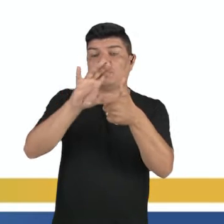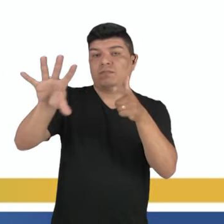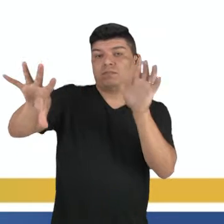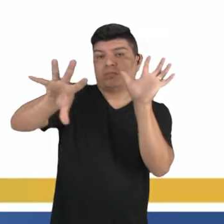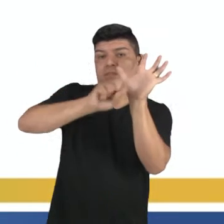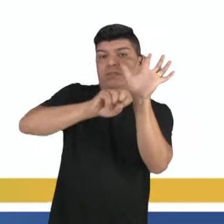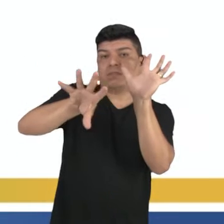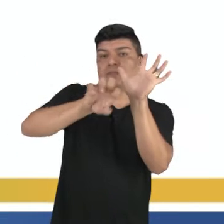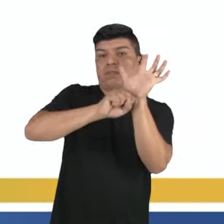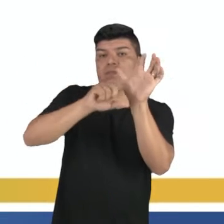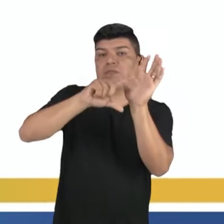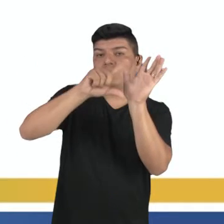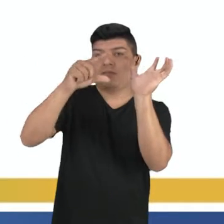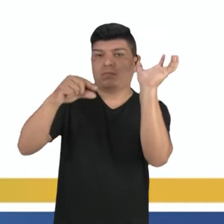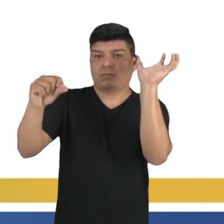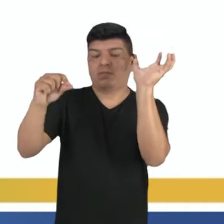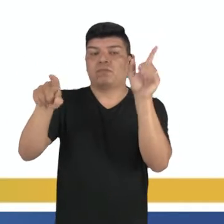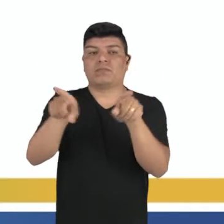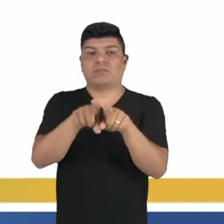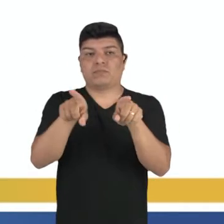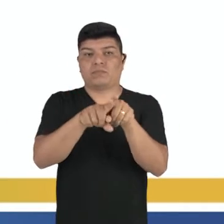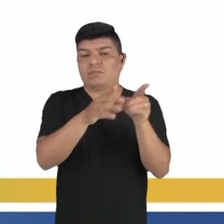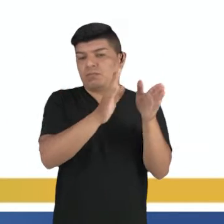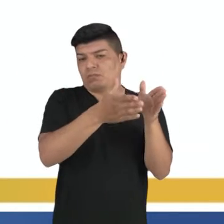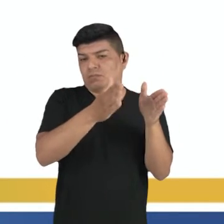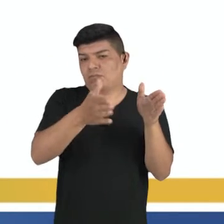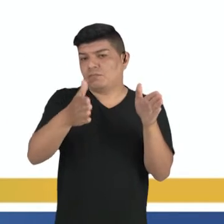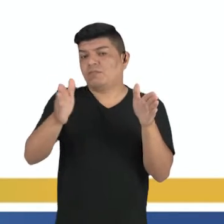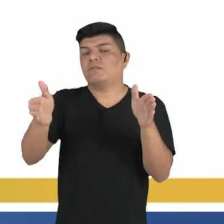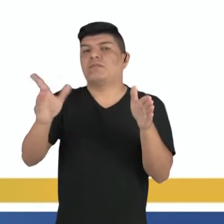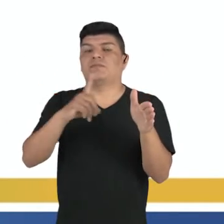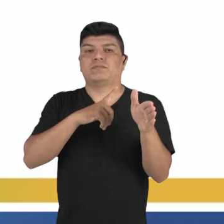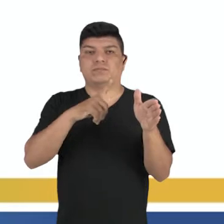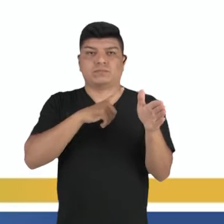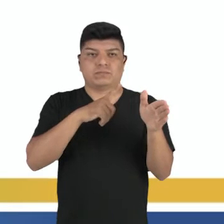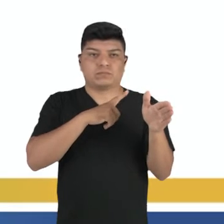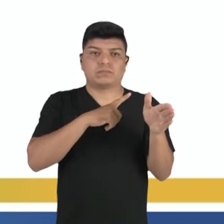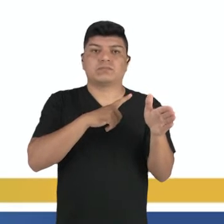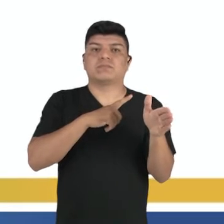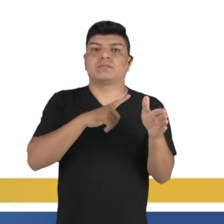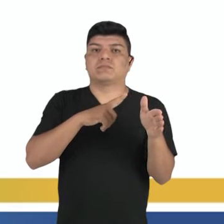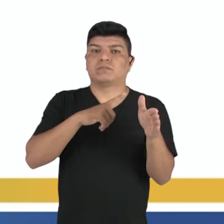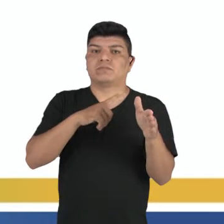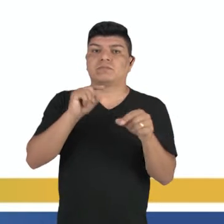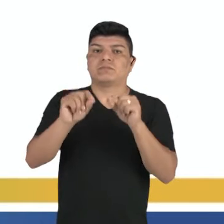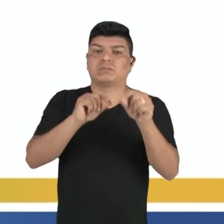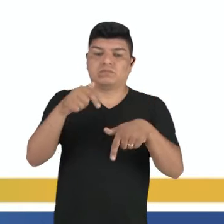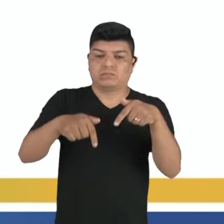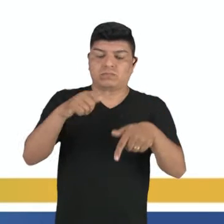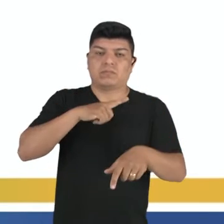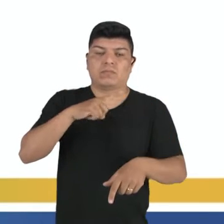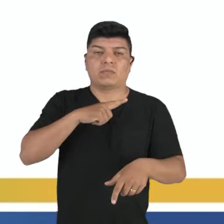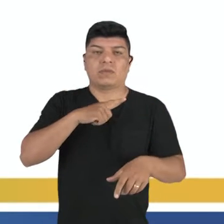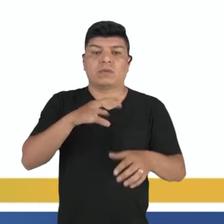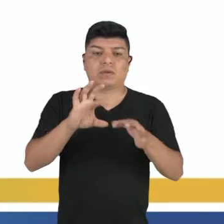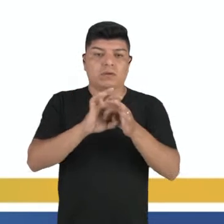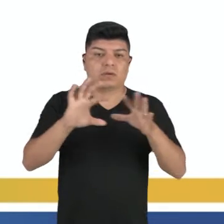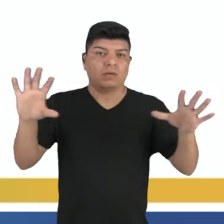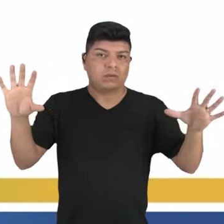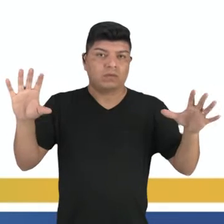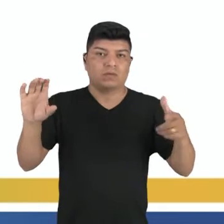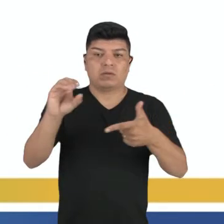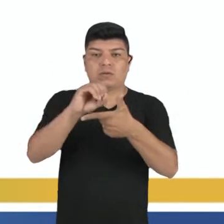absorvido pelas foi o E durante esse processo né nesse processo de reação química é